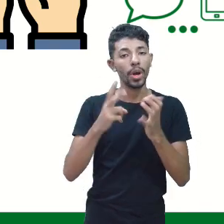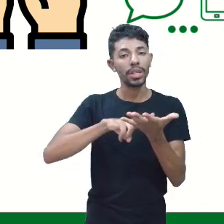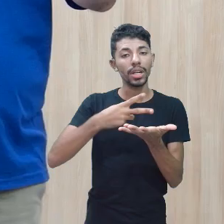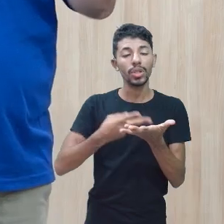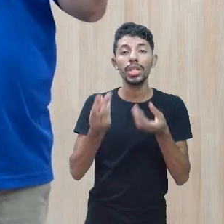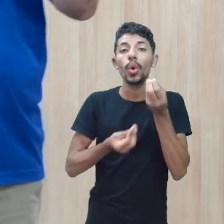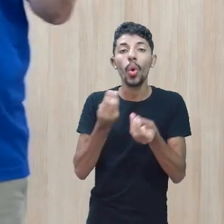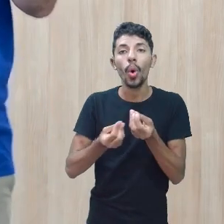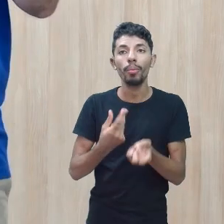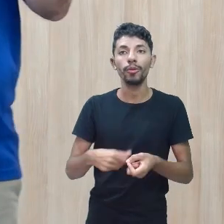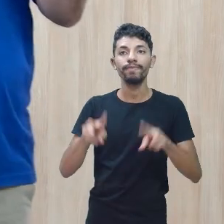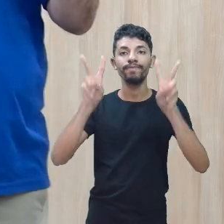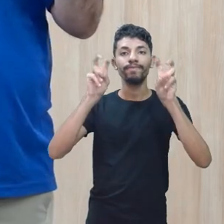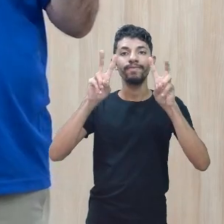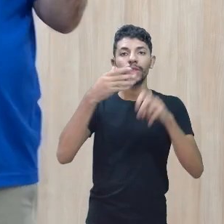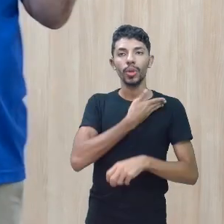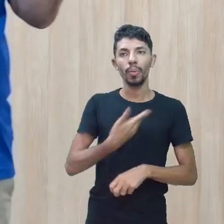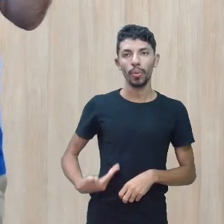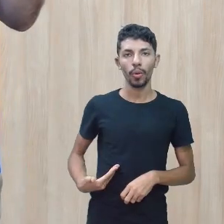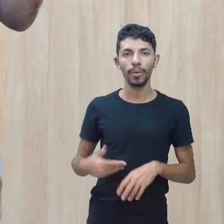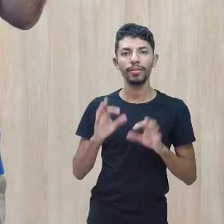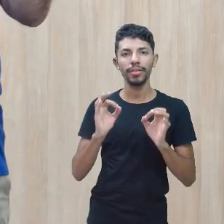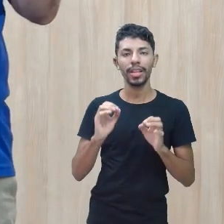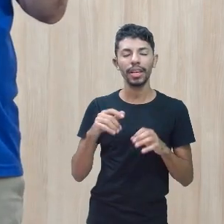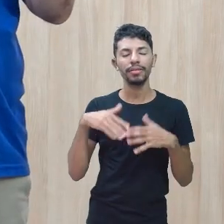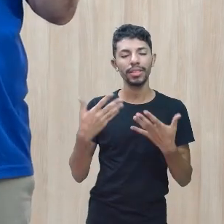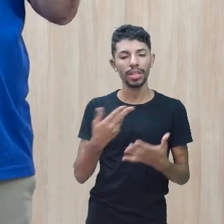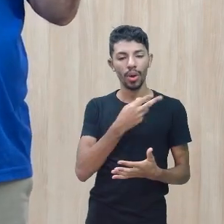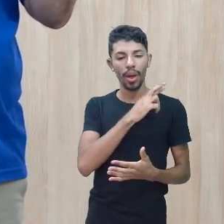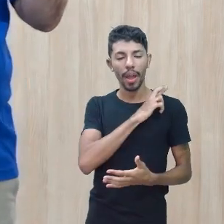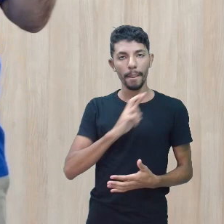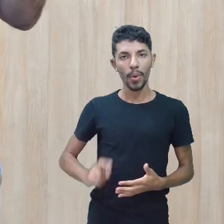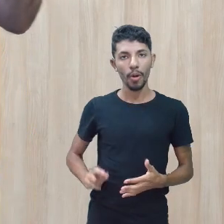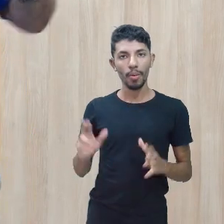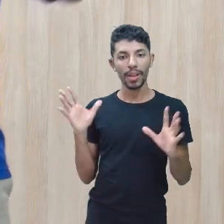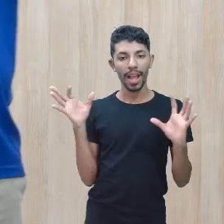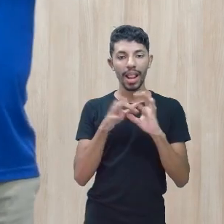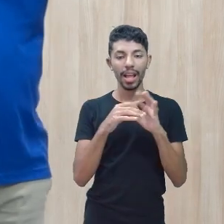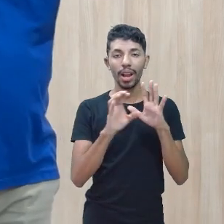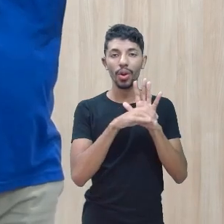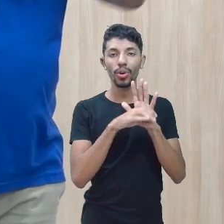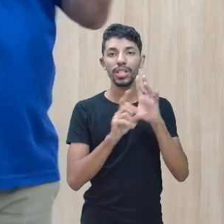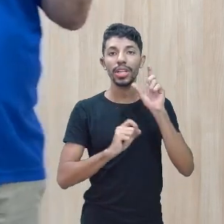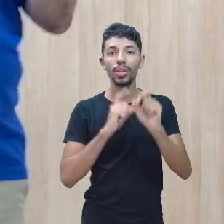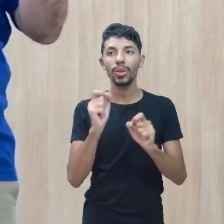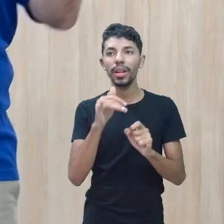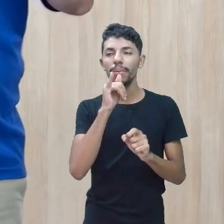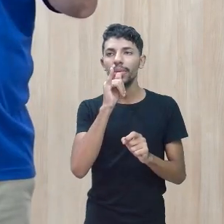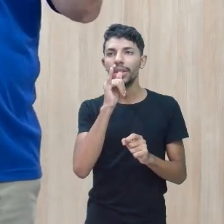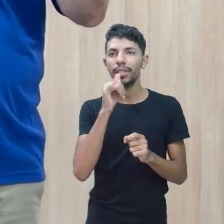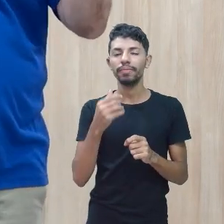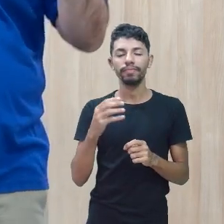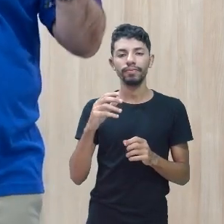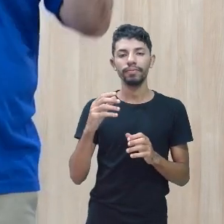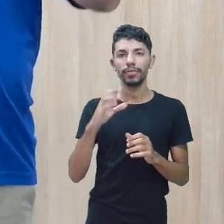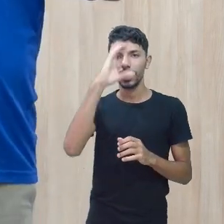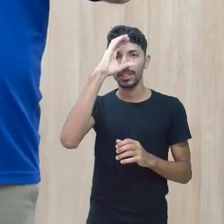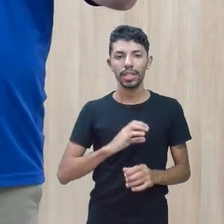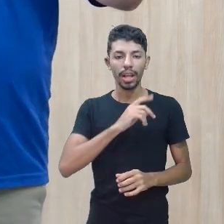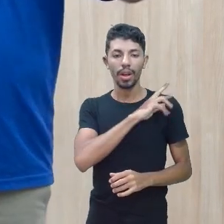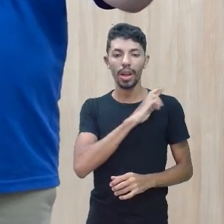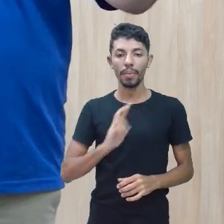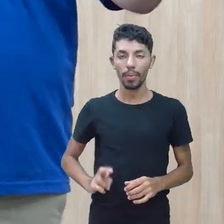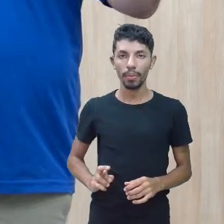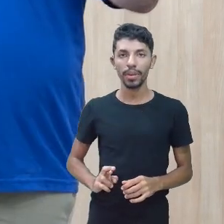república, ela faz oposição àquele conceito que nós falamos, né? Um cidadão republicano, ele faz a oposição